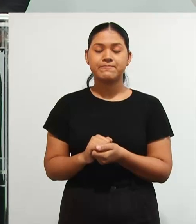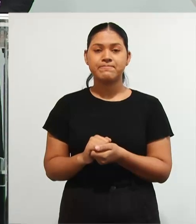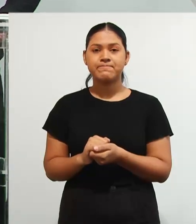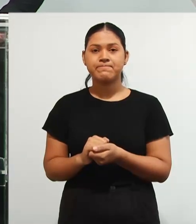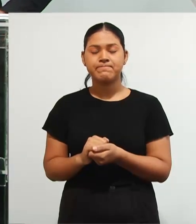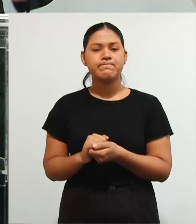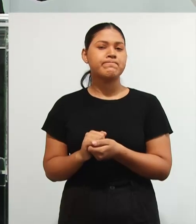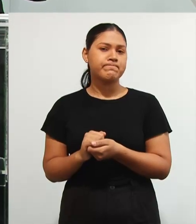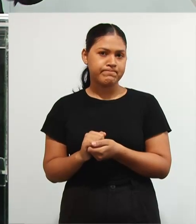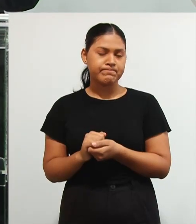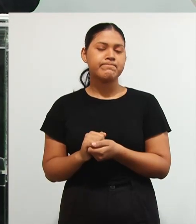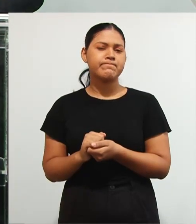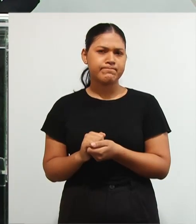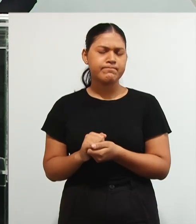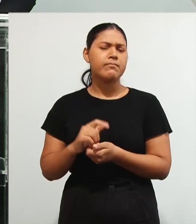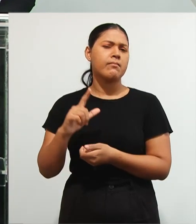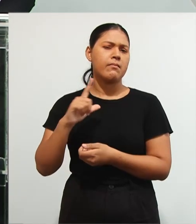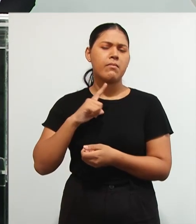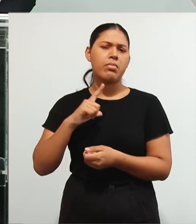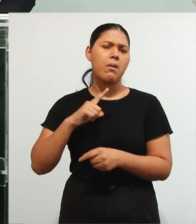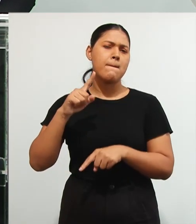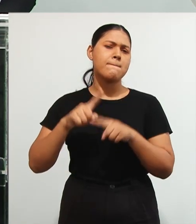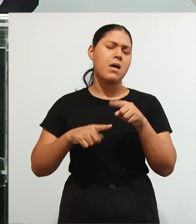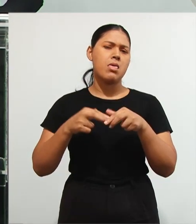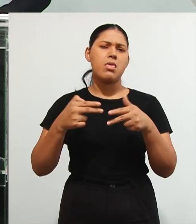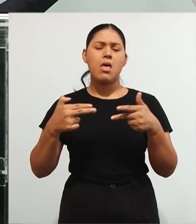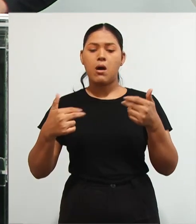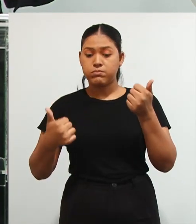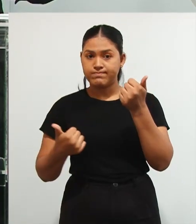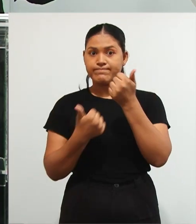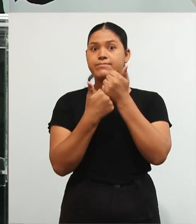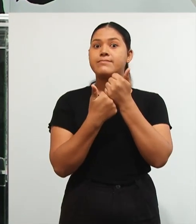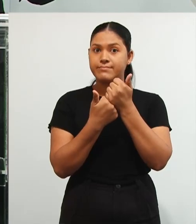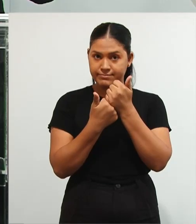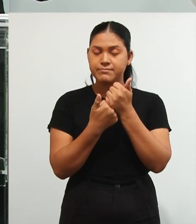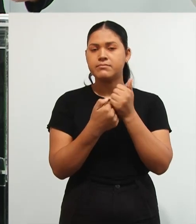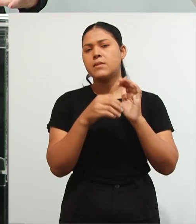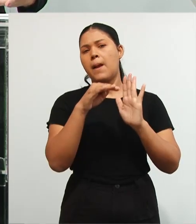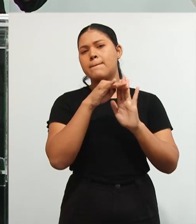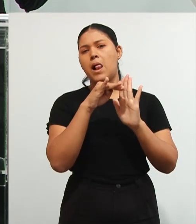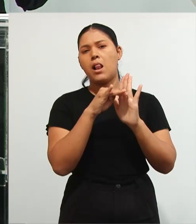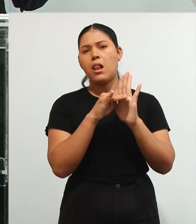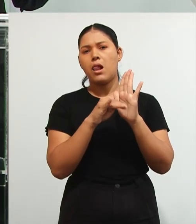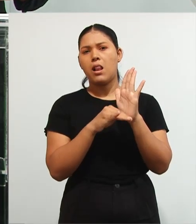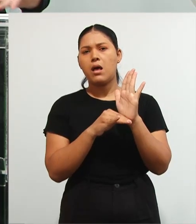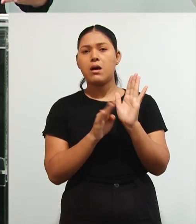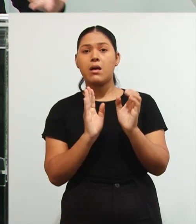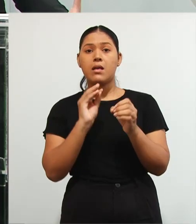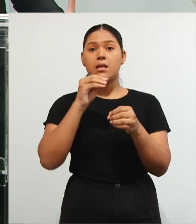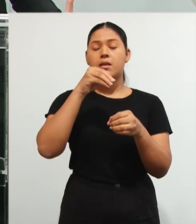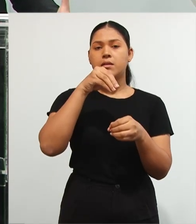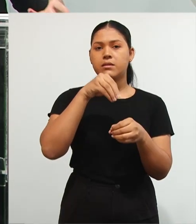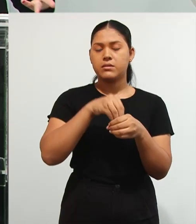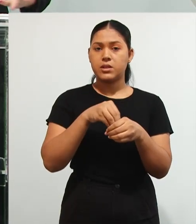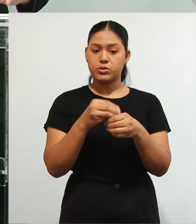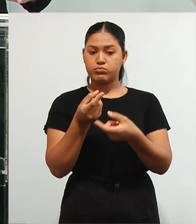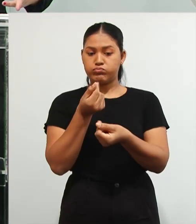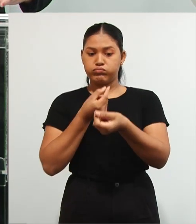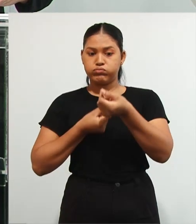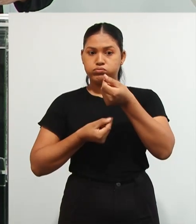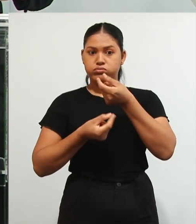um produto, eu aqueço a demanda, isso às vezes eleva o nível de preço. Essa elevação de nível de preço promete uma